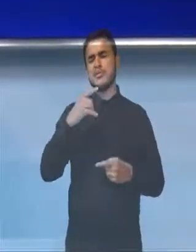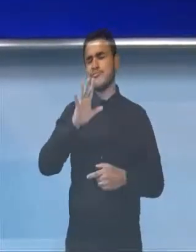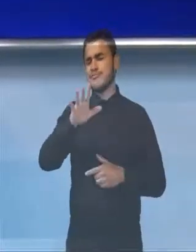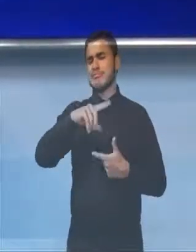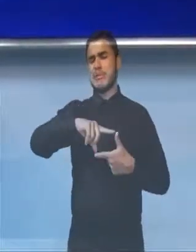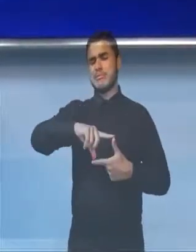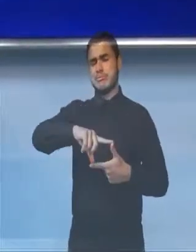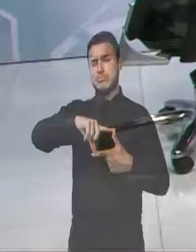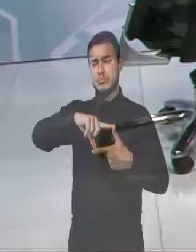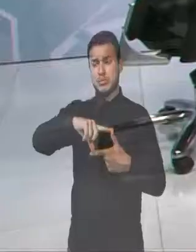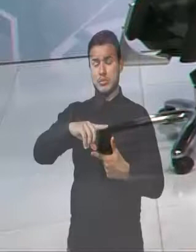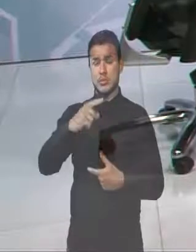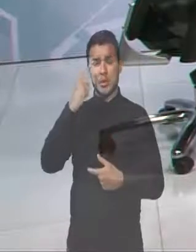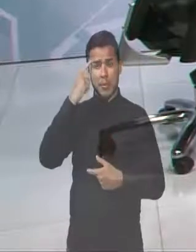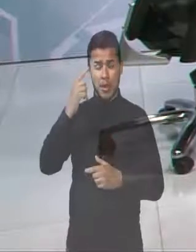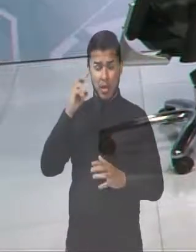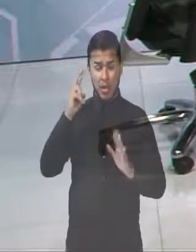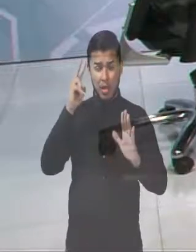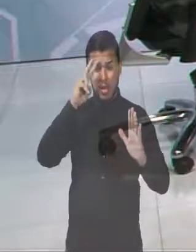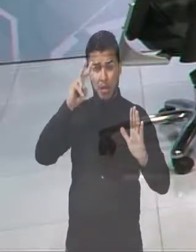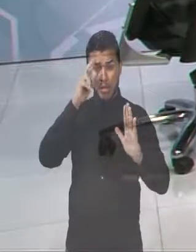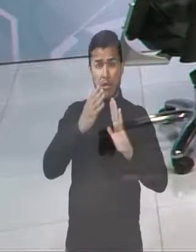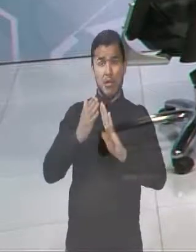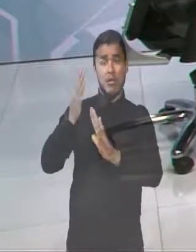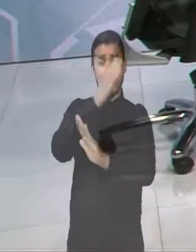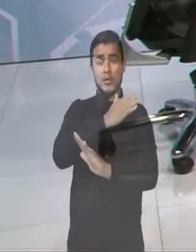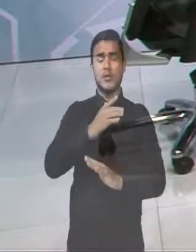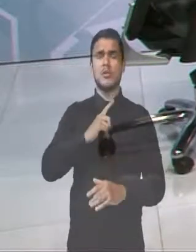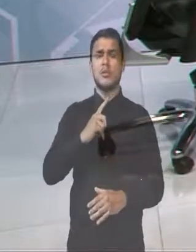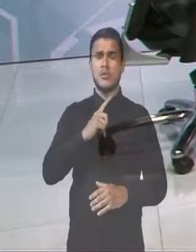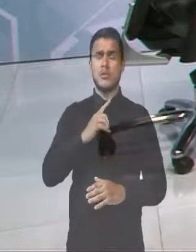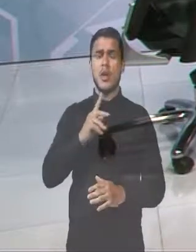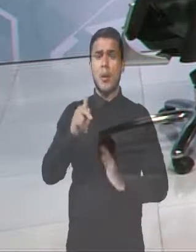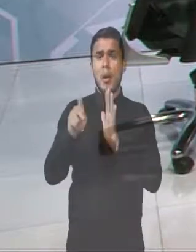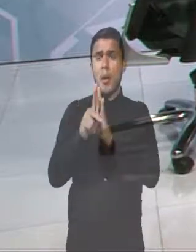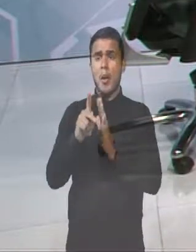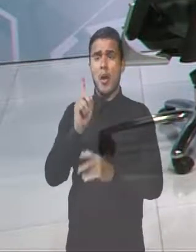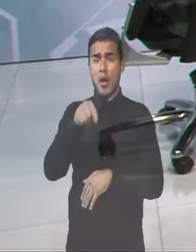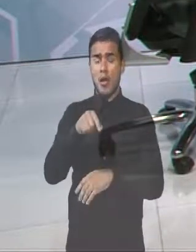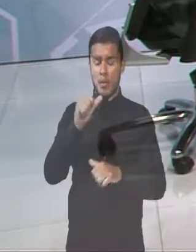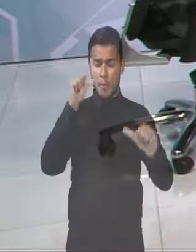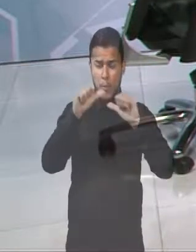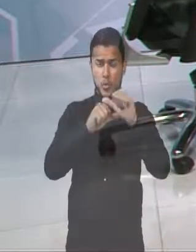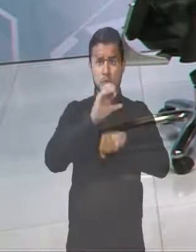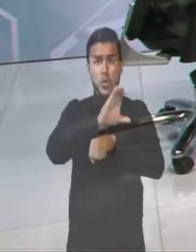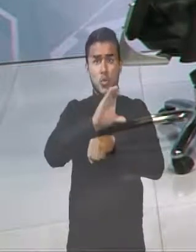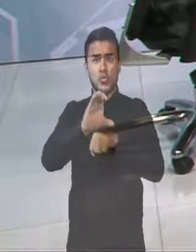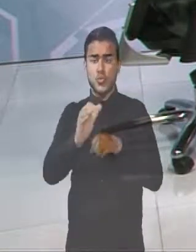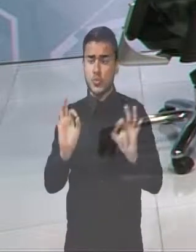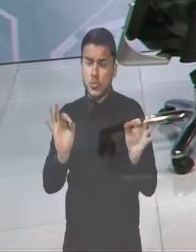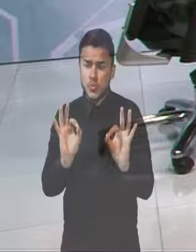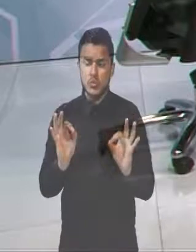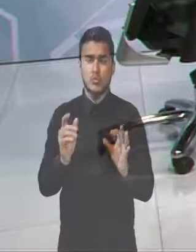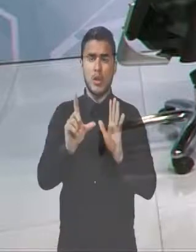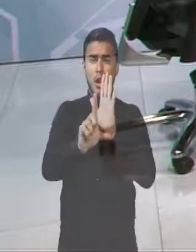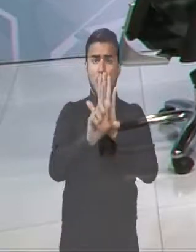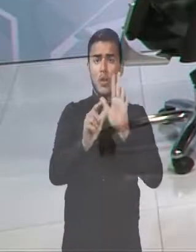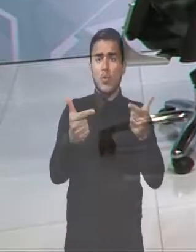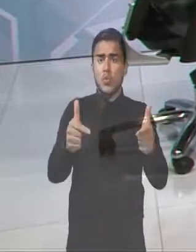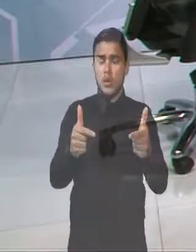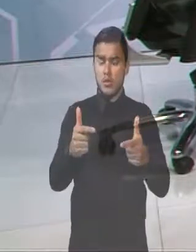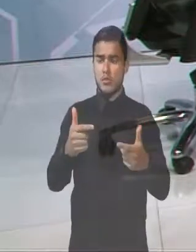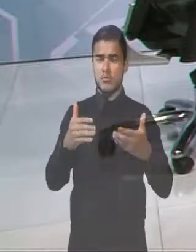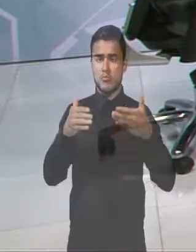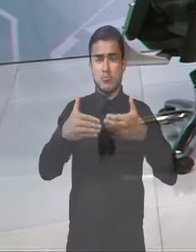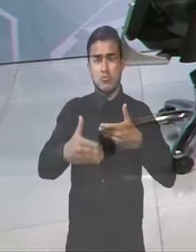remonta, no nosso caso, à República Velha, com os conchavos todos, ou uma sociedade que não foi capaz